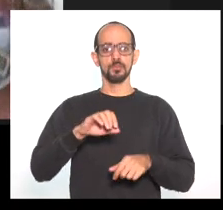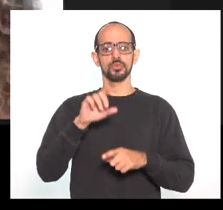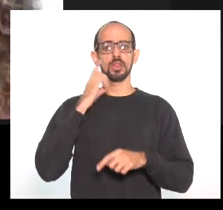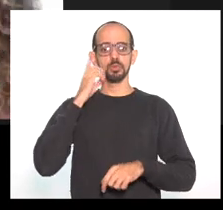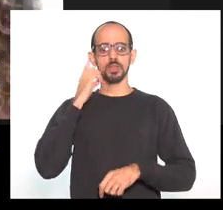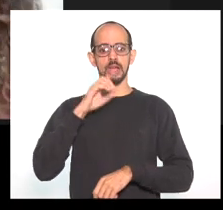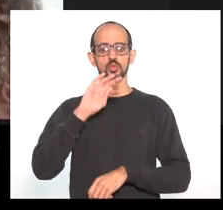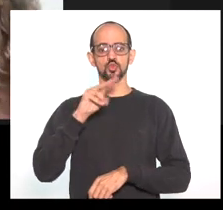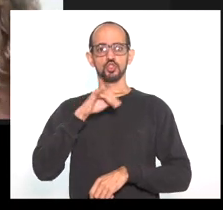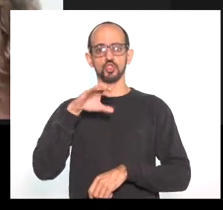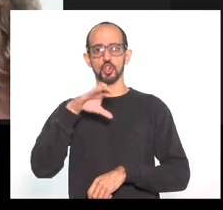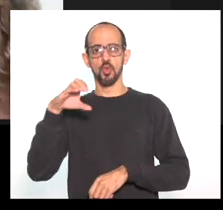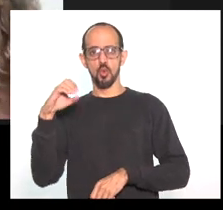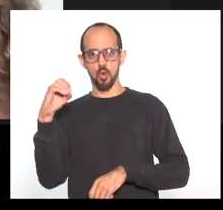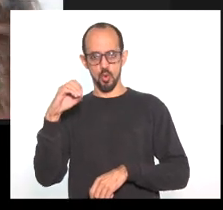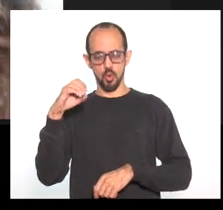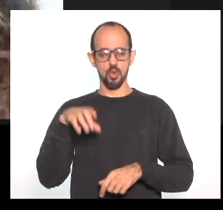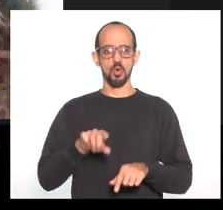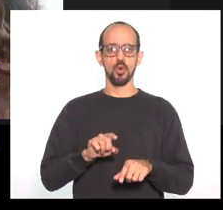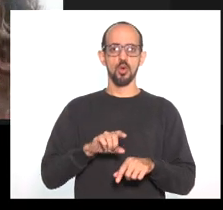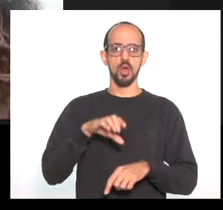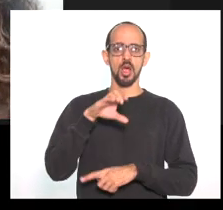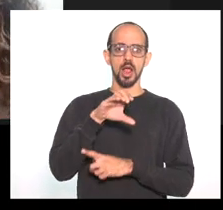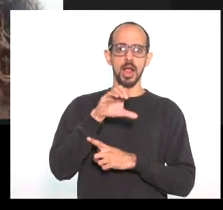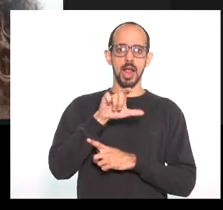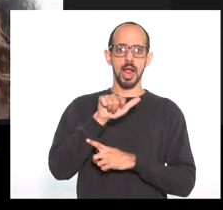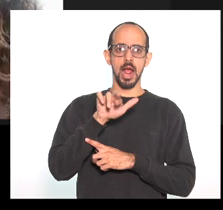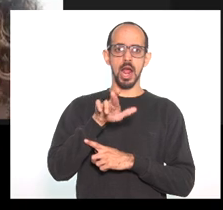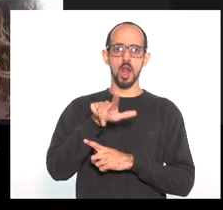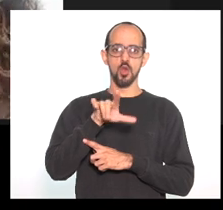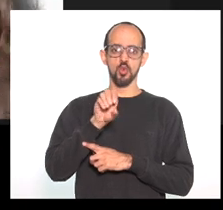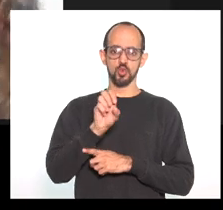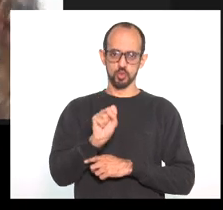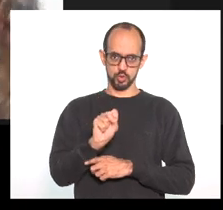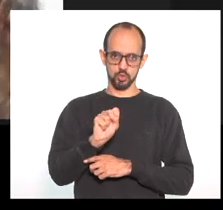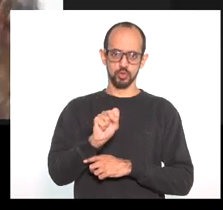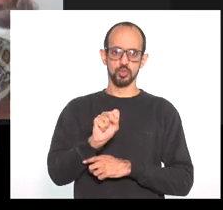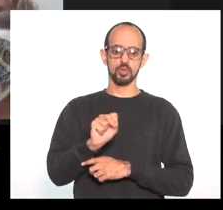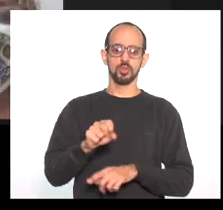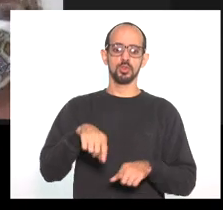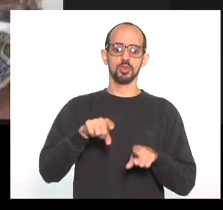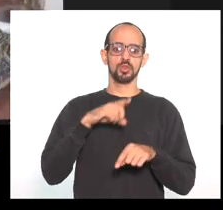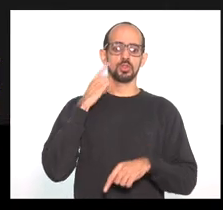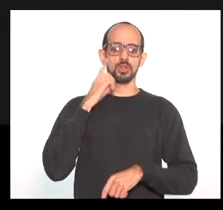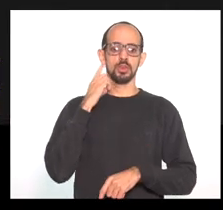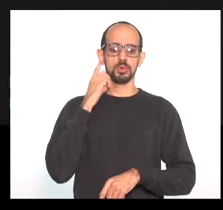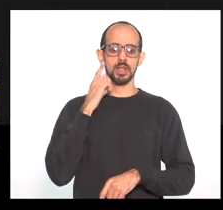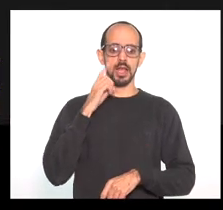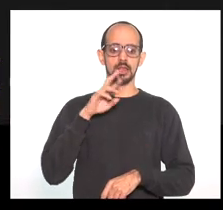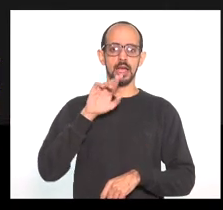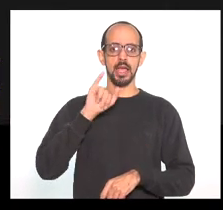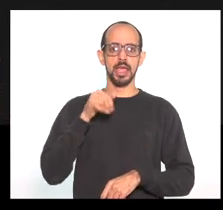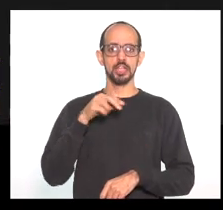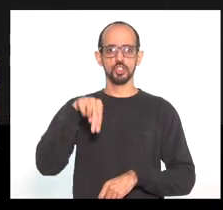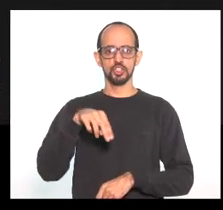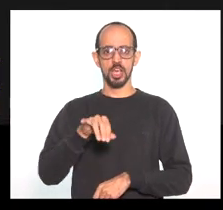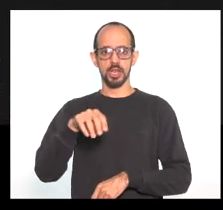Machado, deputado Carlos Macedo, deputada